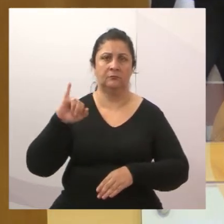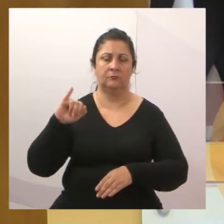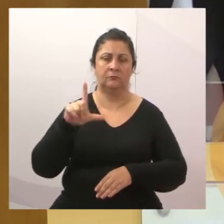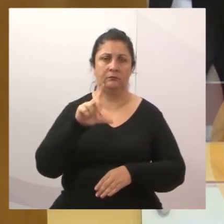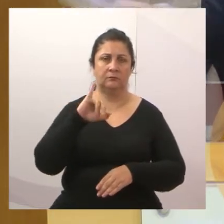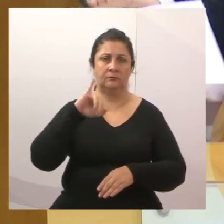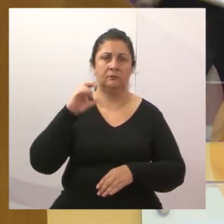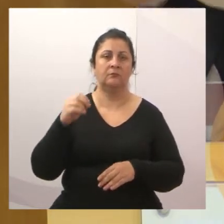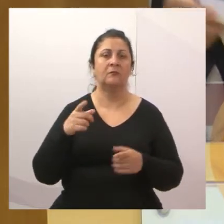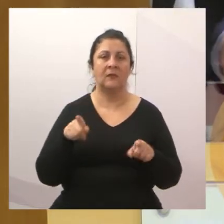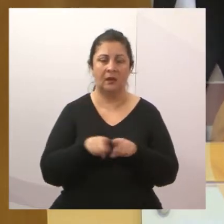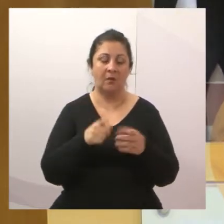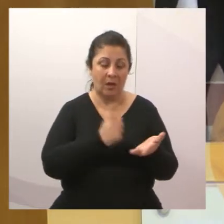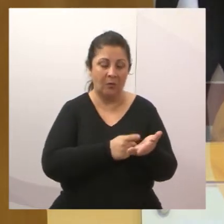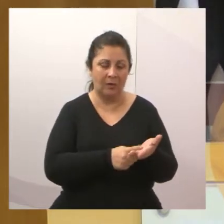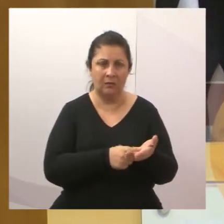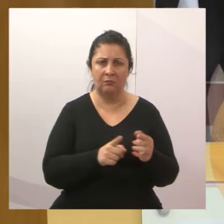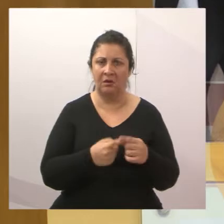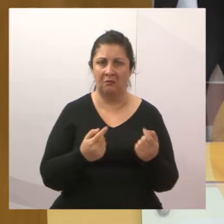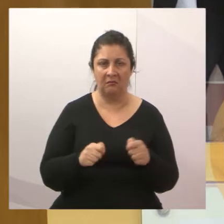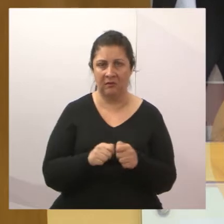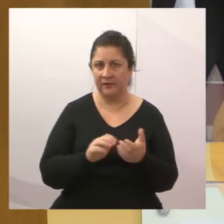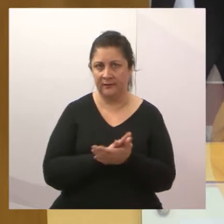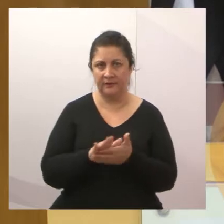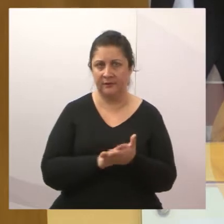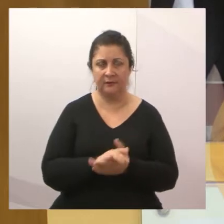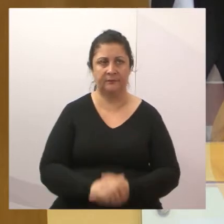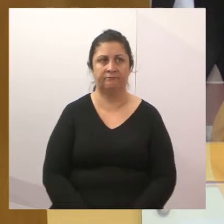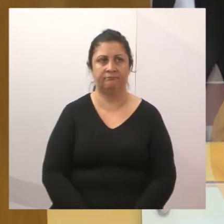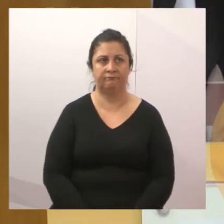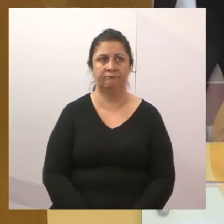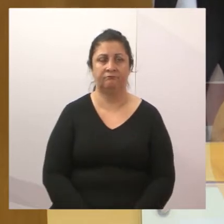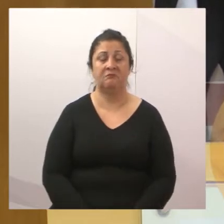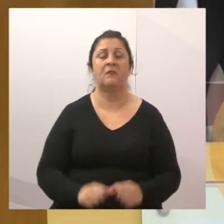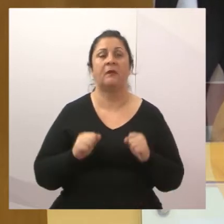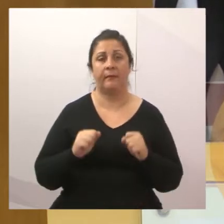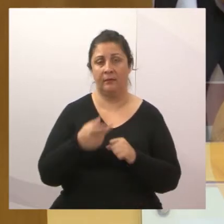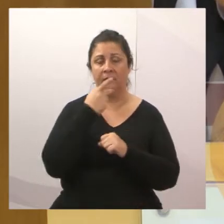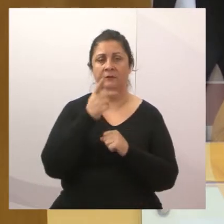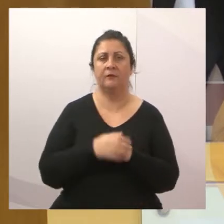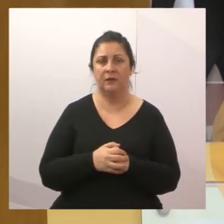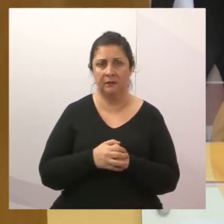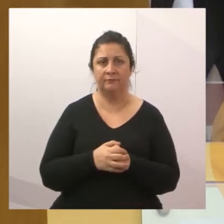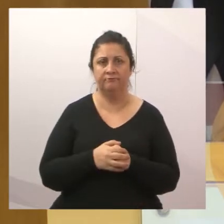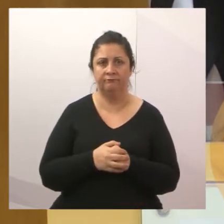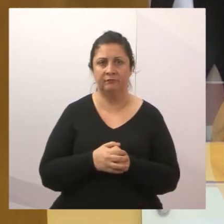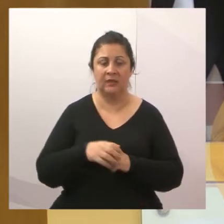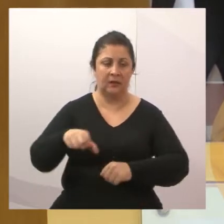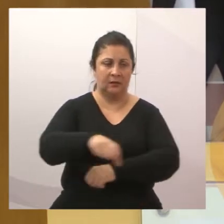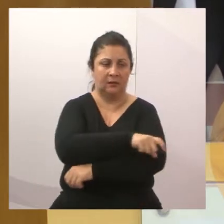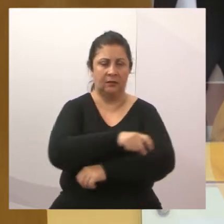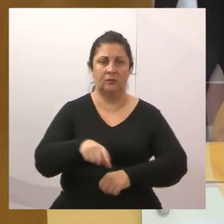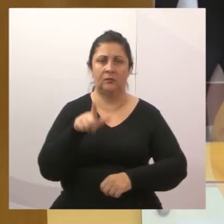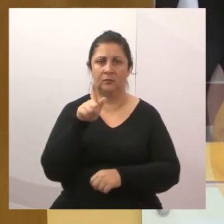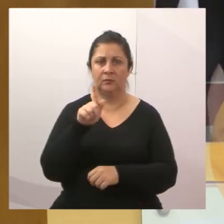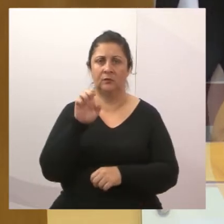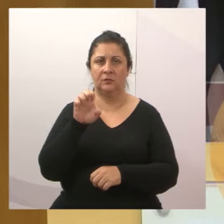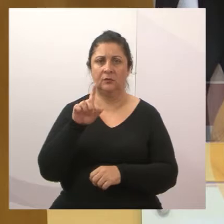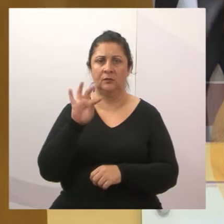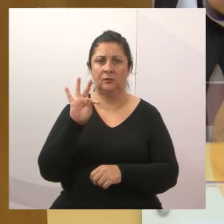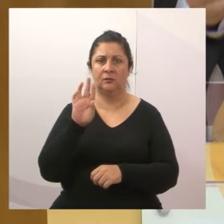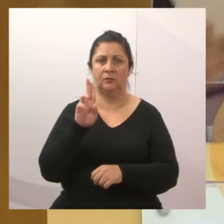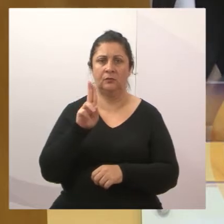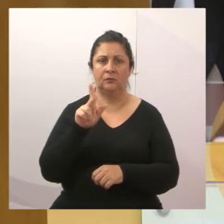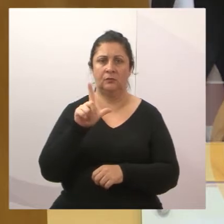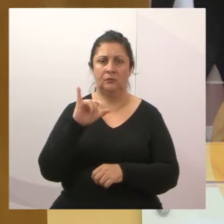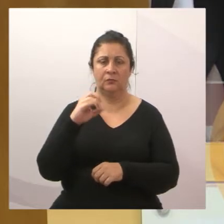orçamento, também não foi realizada. Então eu posso aqui dizer da variante Getúlio Vargas, que que está no programa de governo